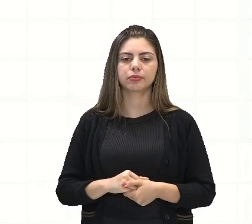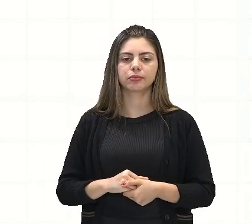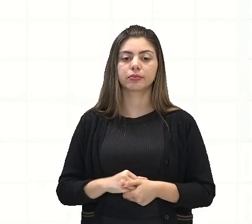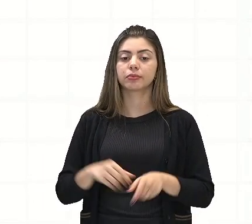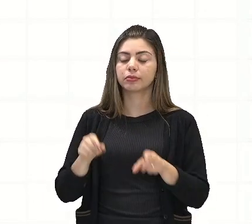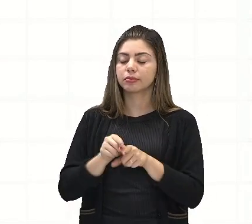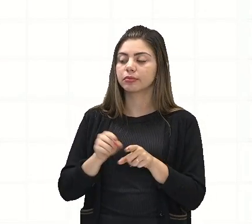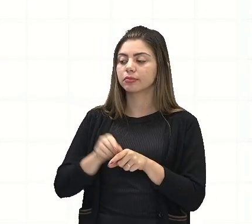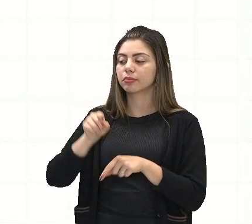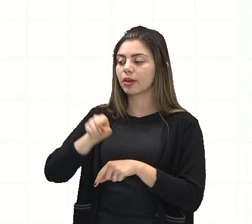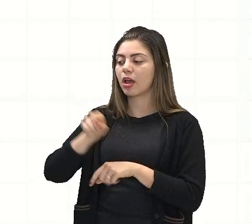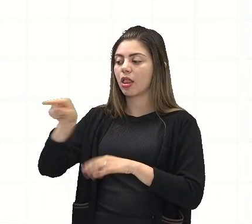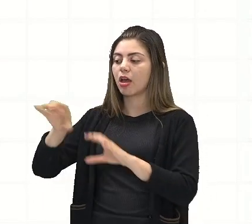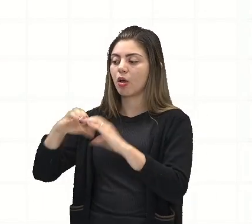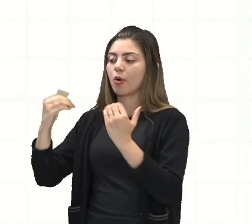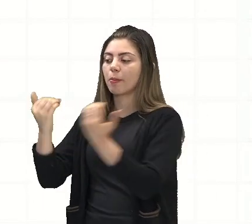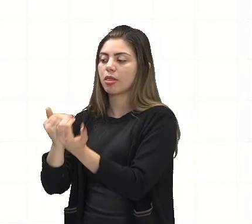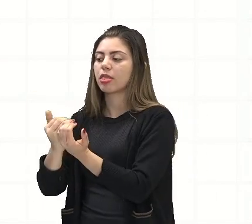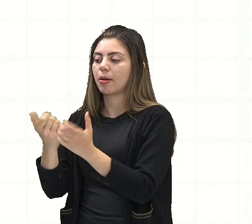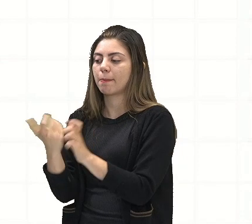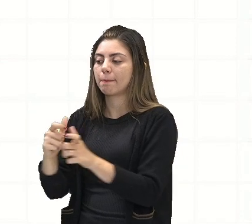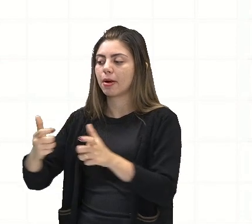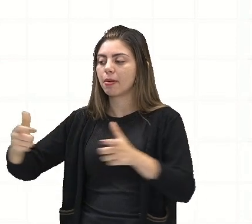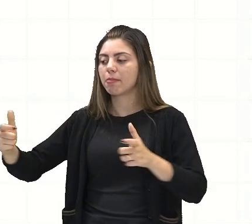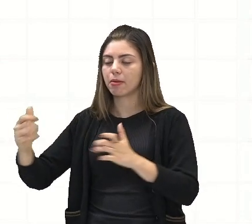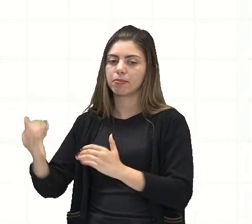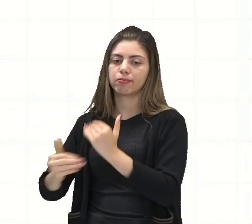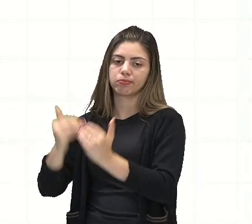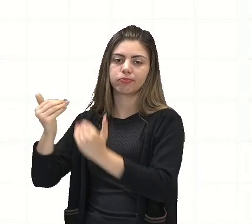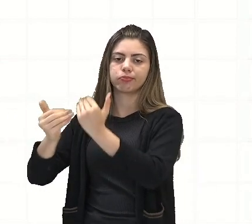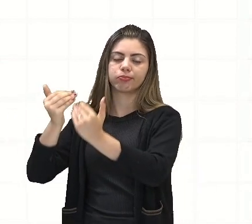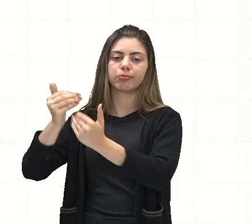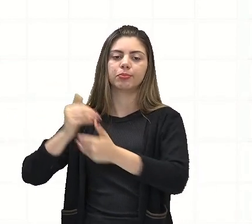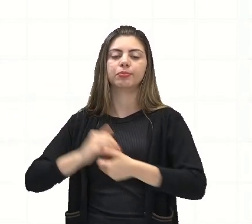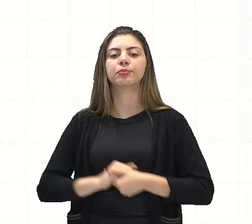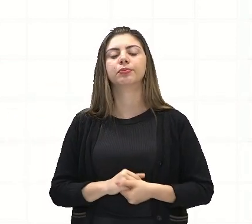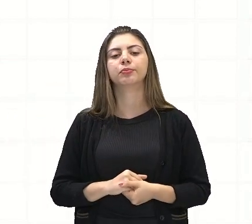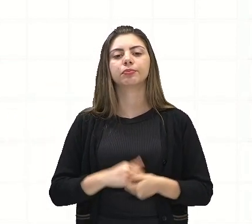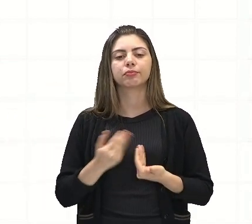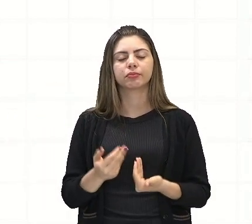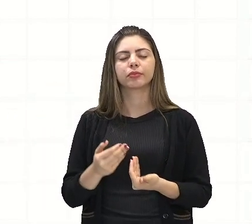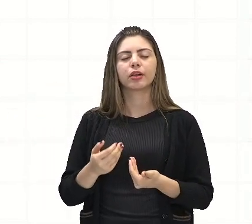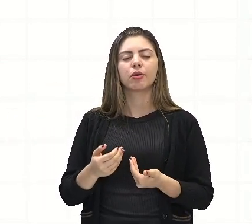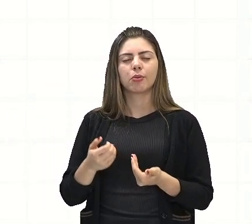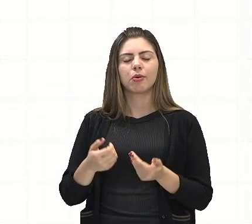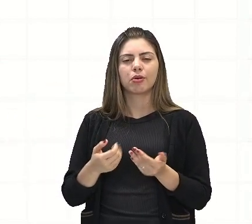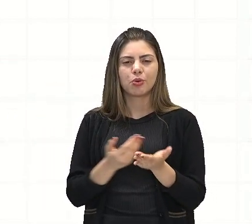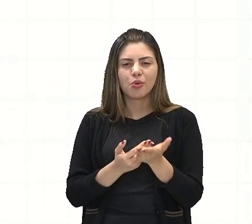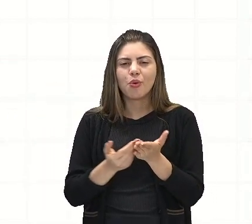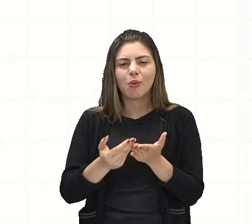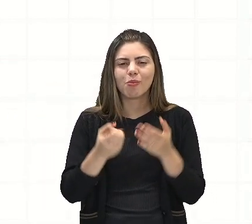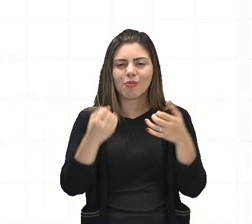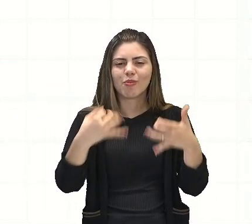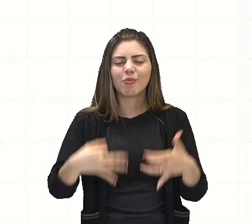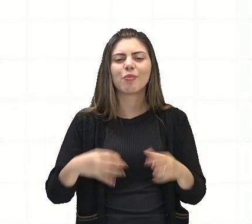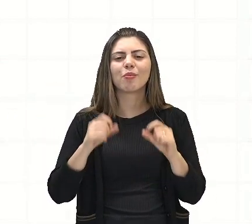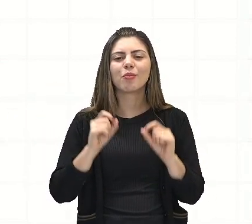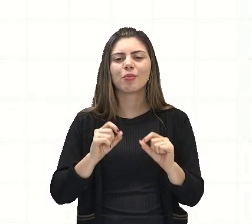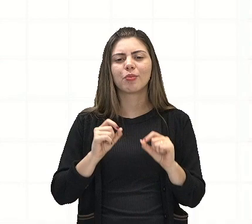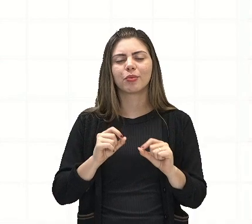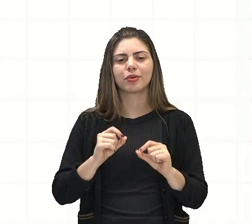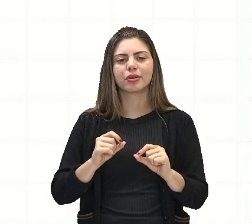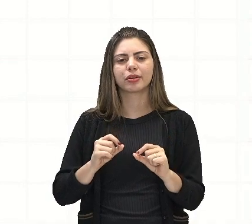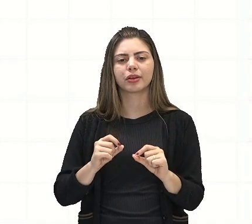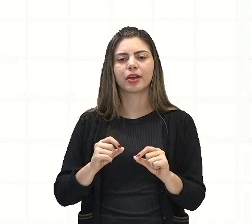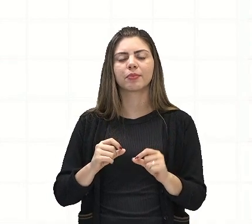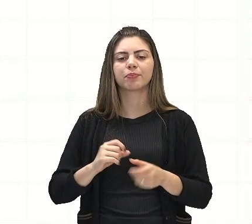crescimento e desenvolvimento dessas comunidades. Como foi falado anteriormente para vocês, aqui na